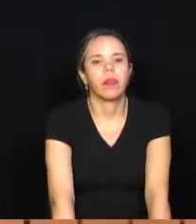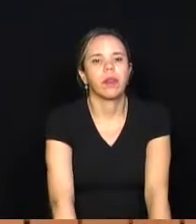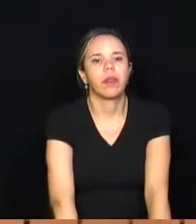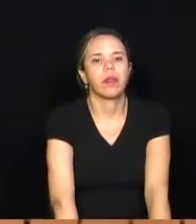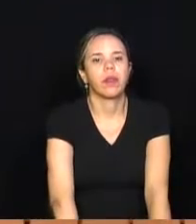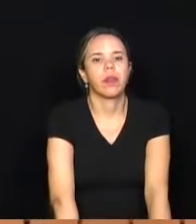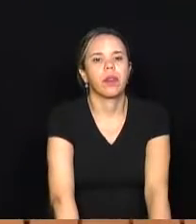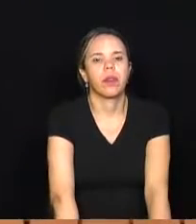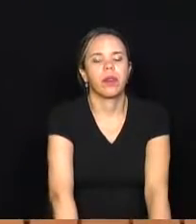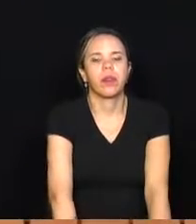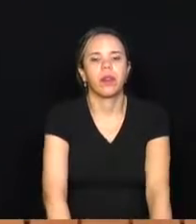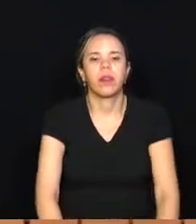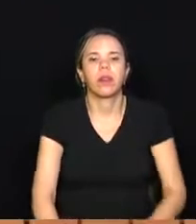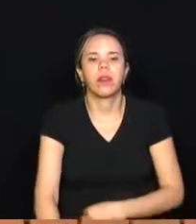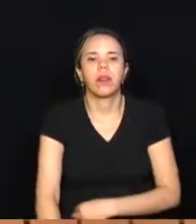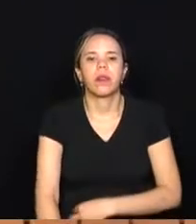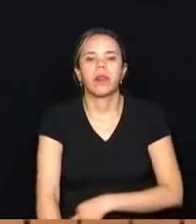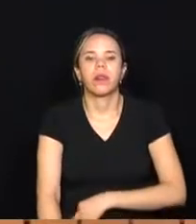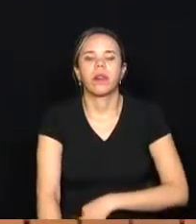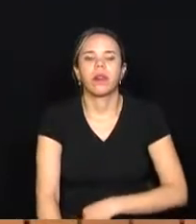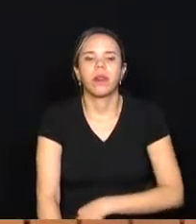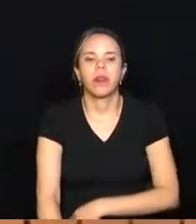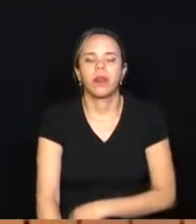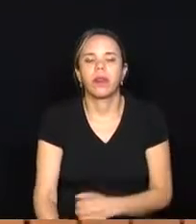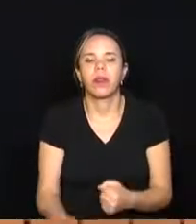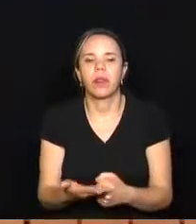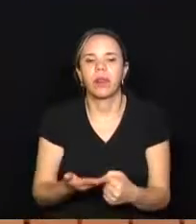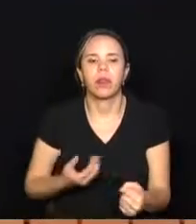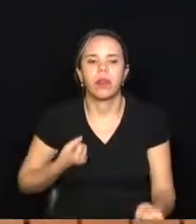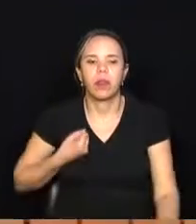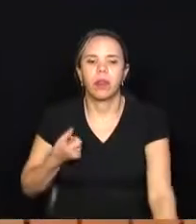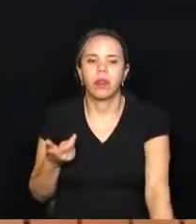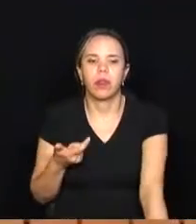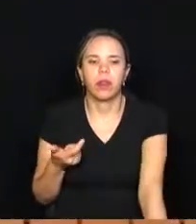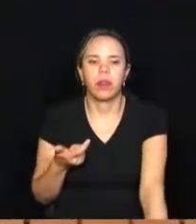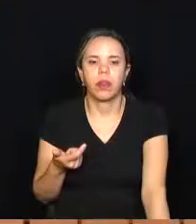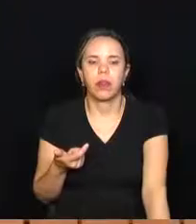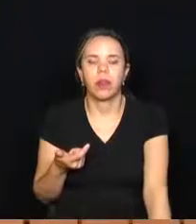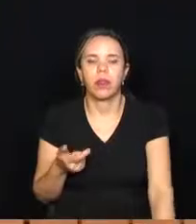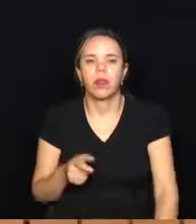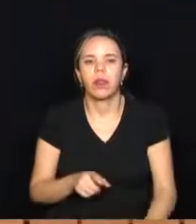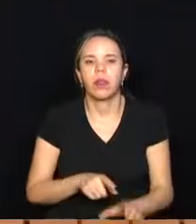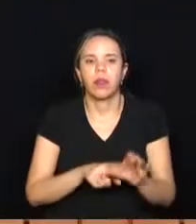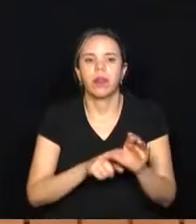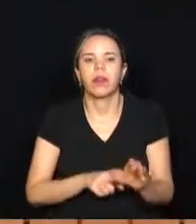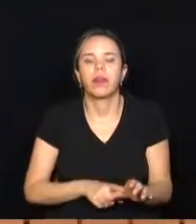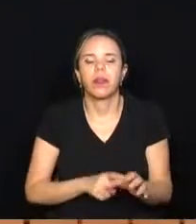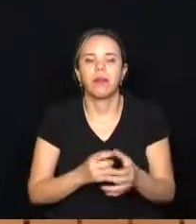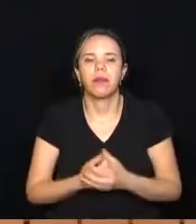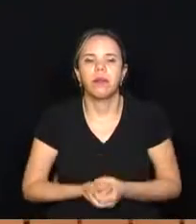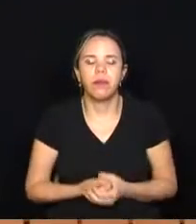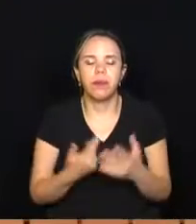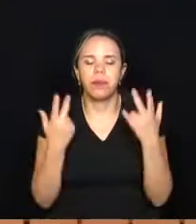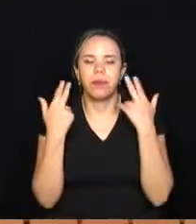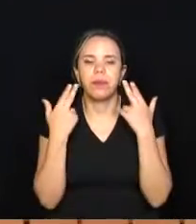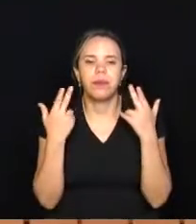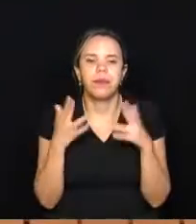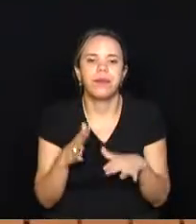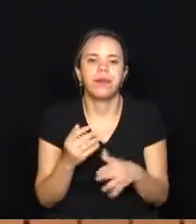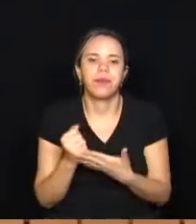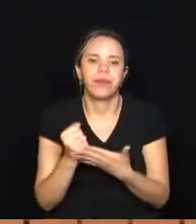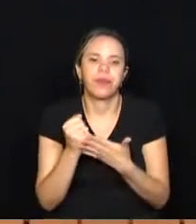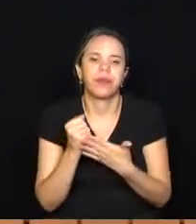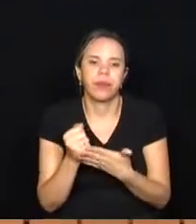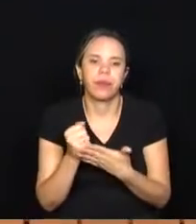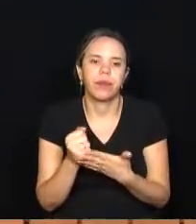Está longe. O grau 2, ele depende, normalmente, de uma ajuda